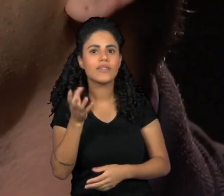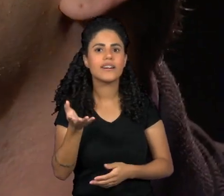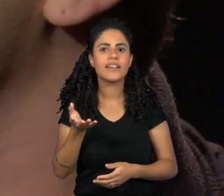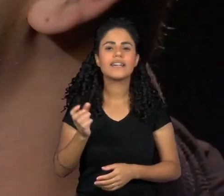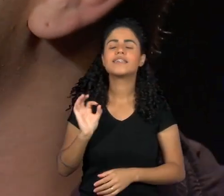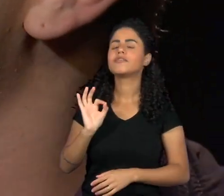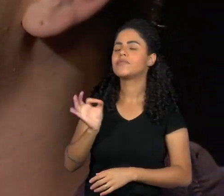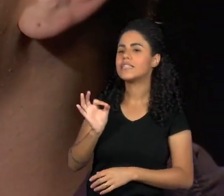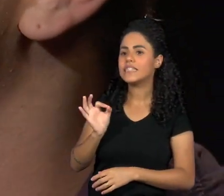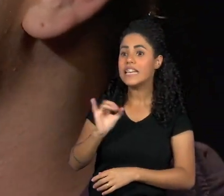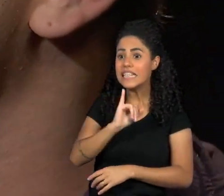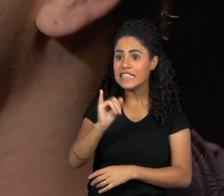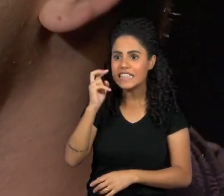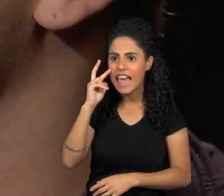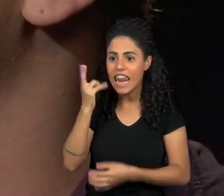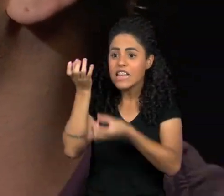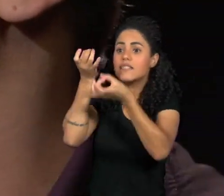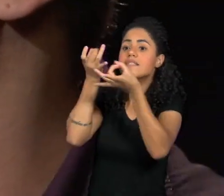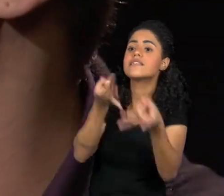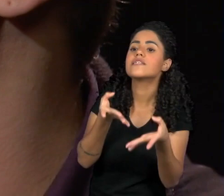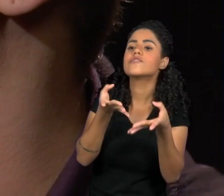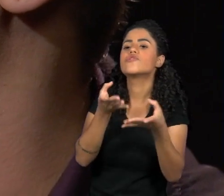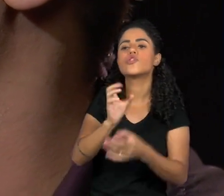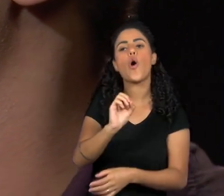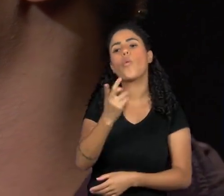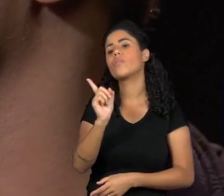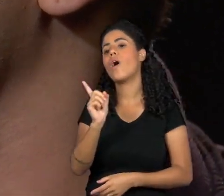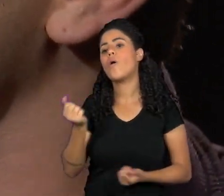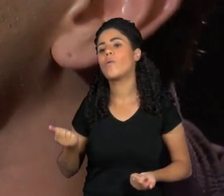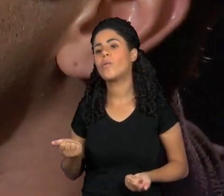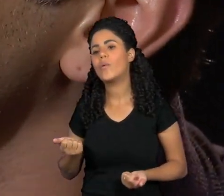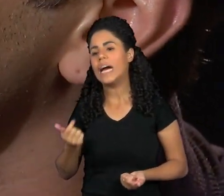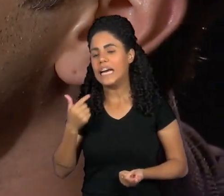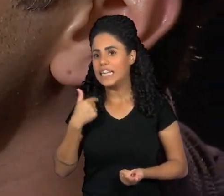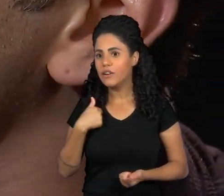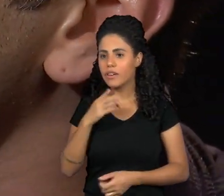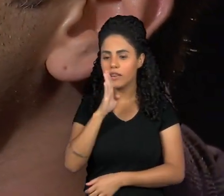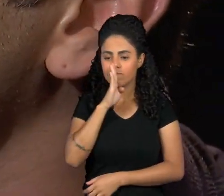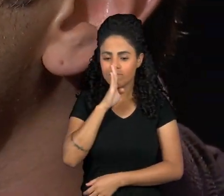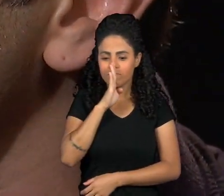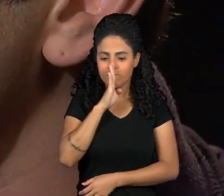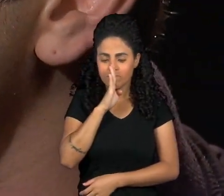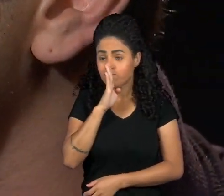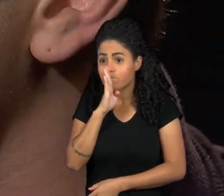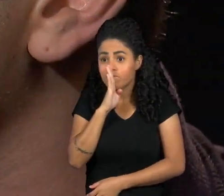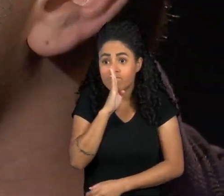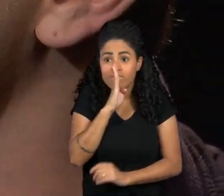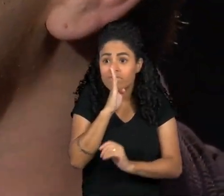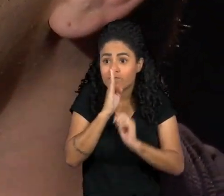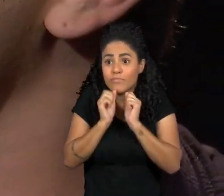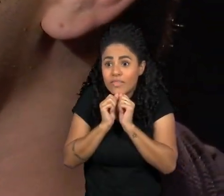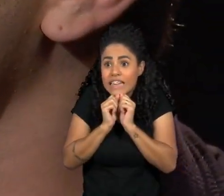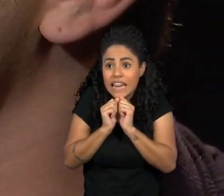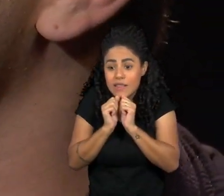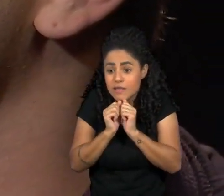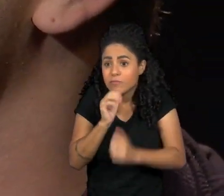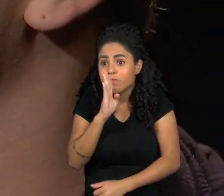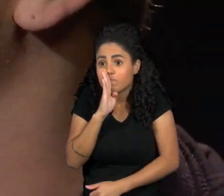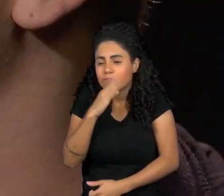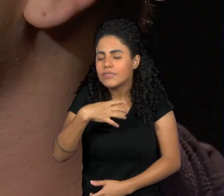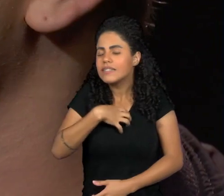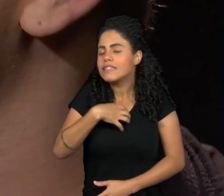Talvez para ver se ela iria desistir de me procurar. E aí tivesse algum